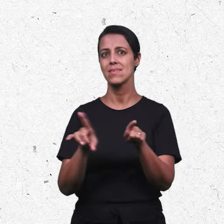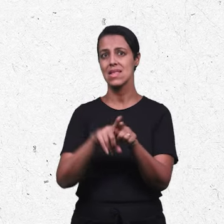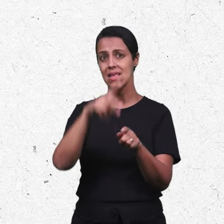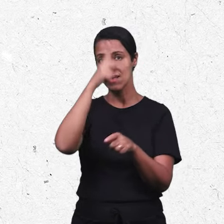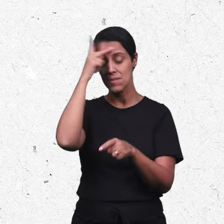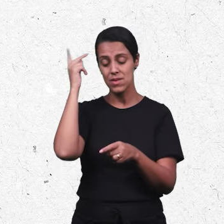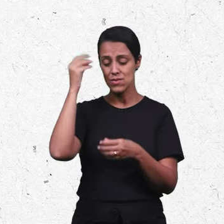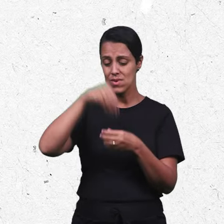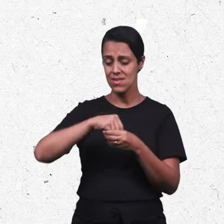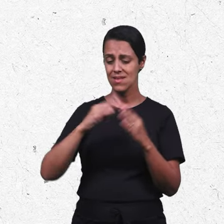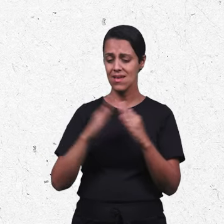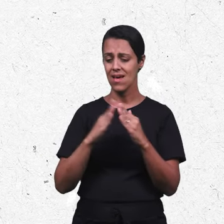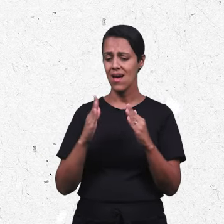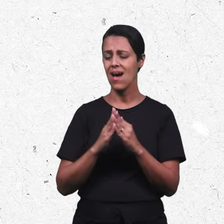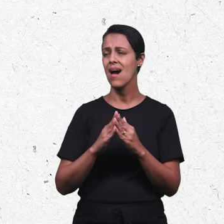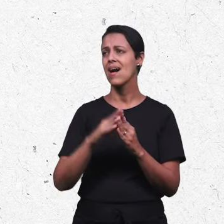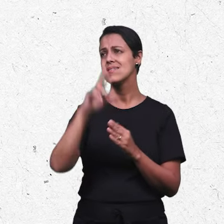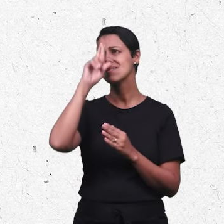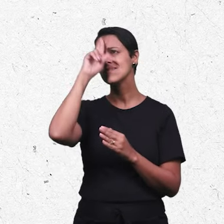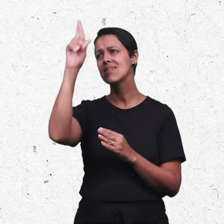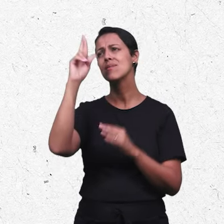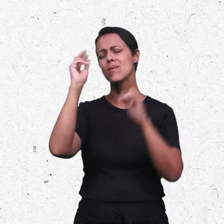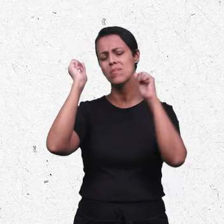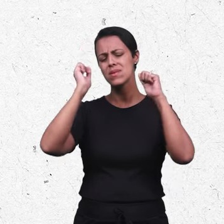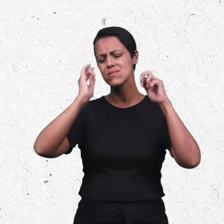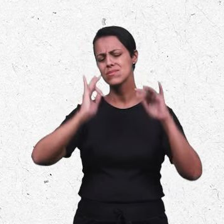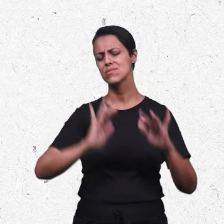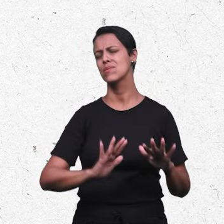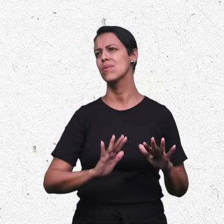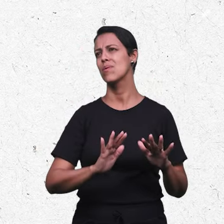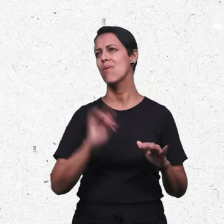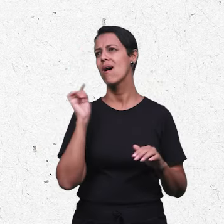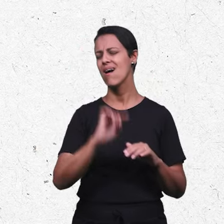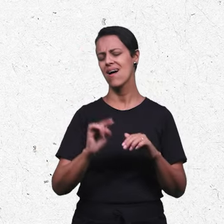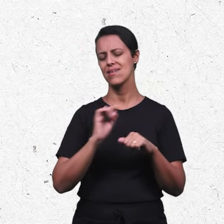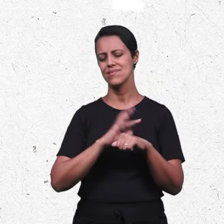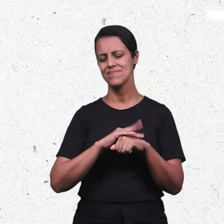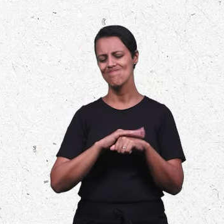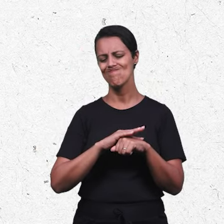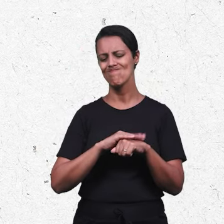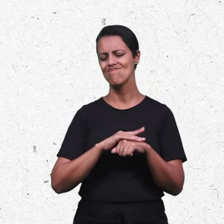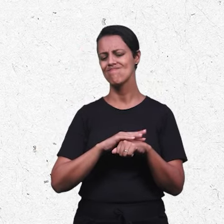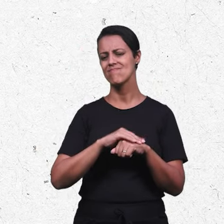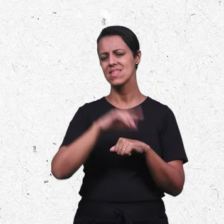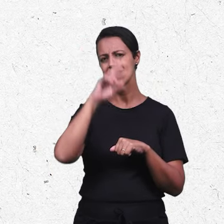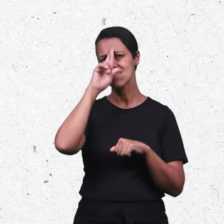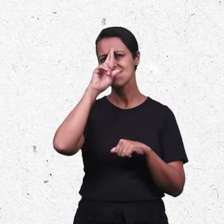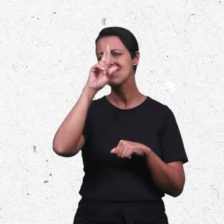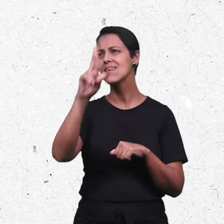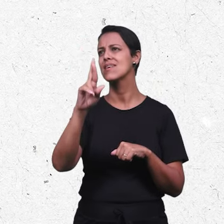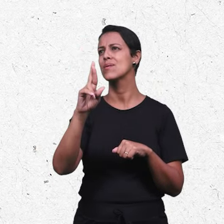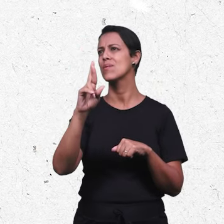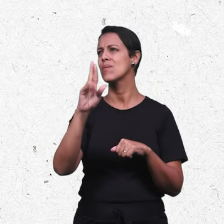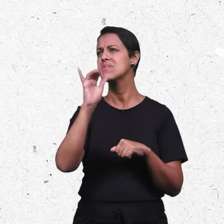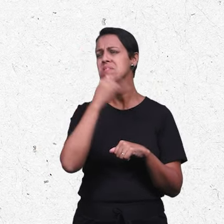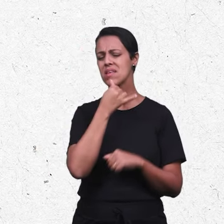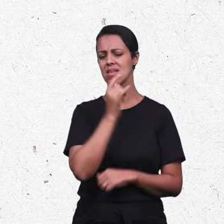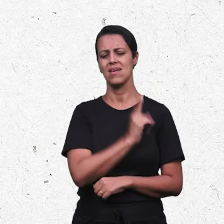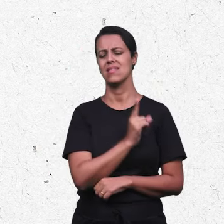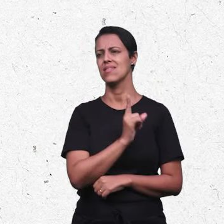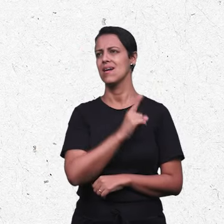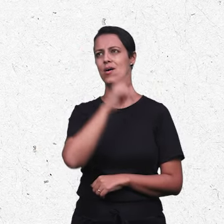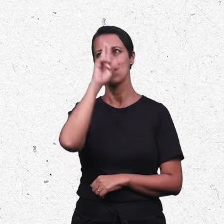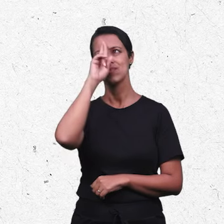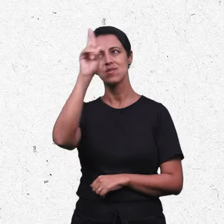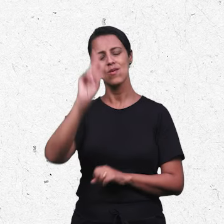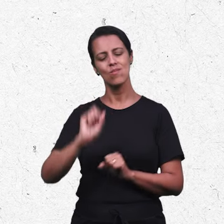seus lares ponha Tuas mãos meu senhor que essas enfermidade não venha ser para tristeza mas que o Senhor possa estar